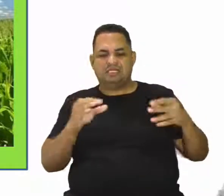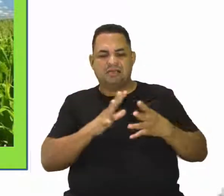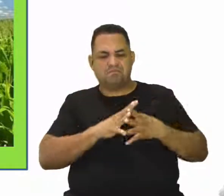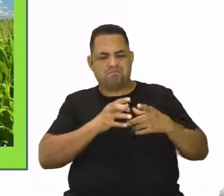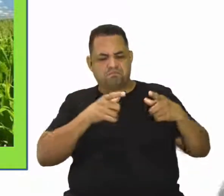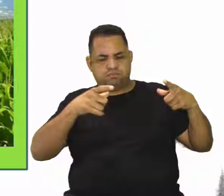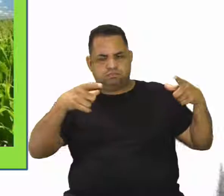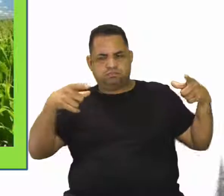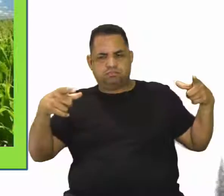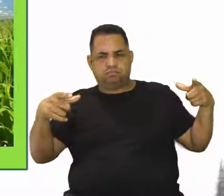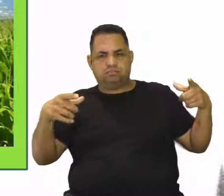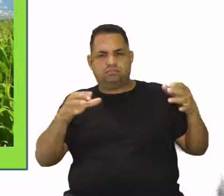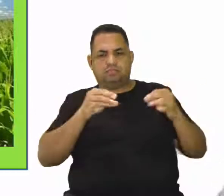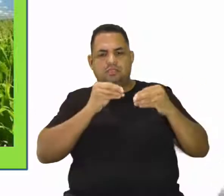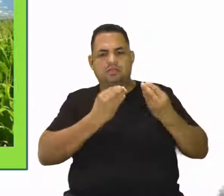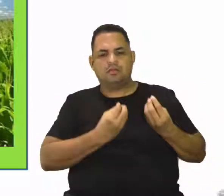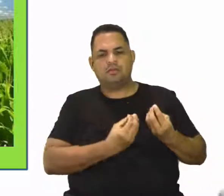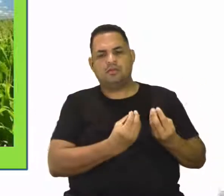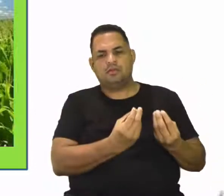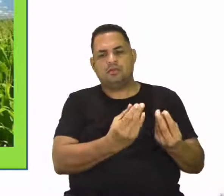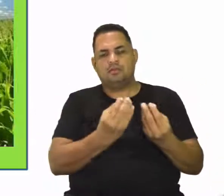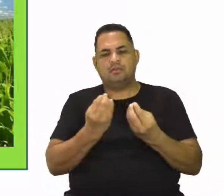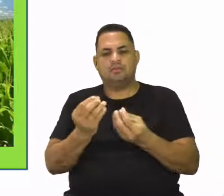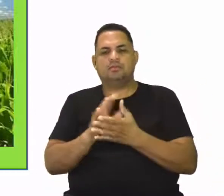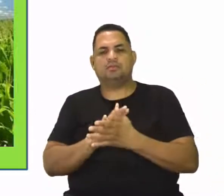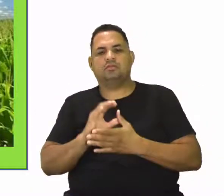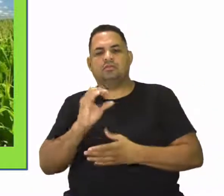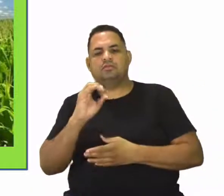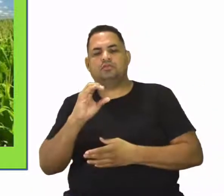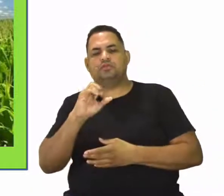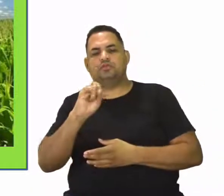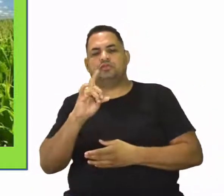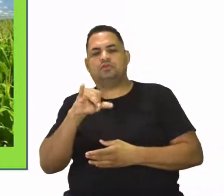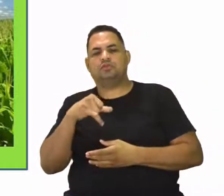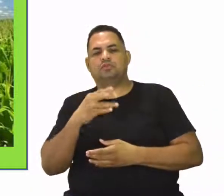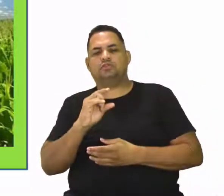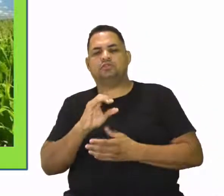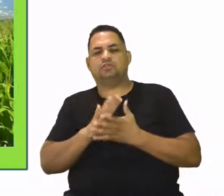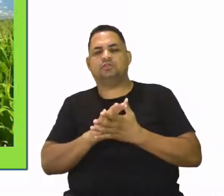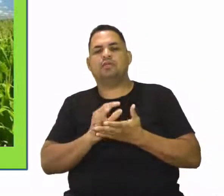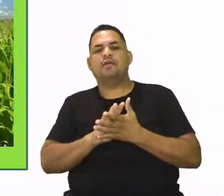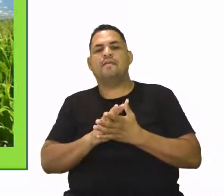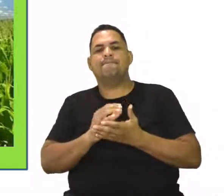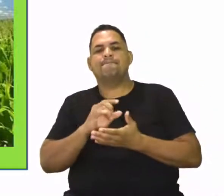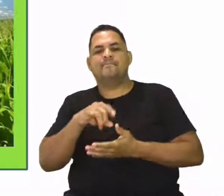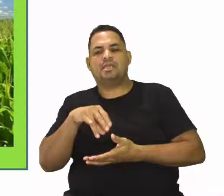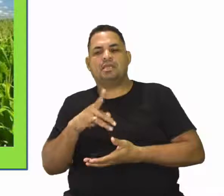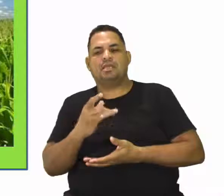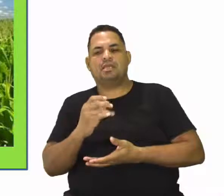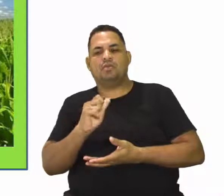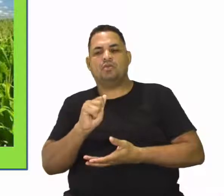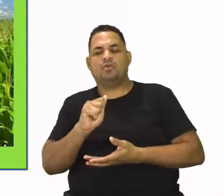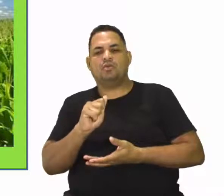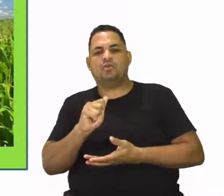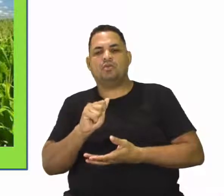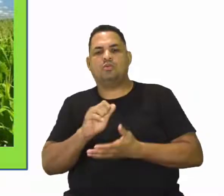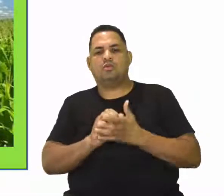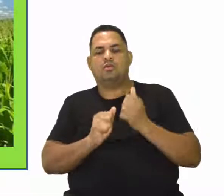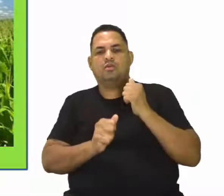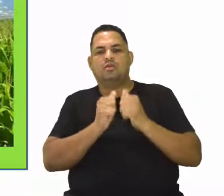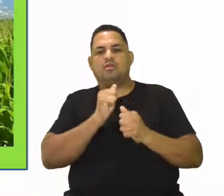mais, com plantio ou de soja, ou de milho, ou de arroz. E aí, em